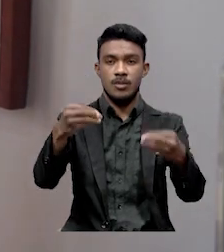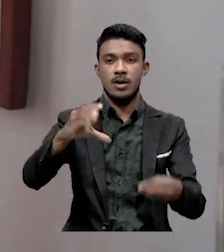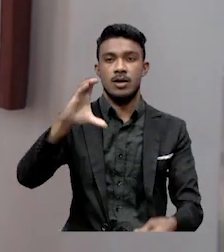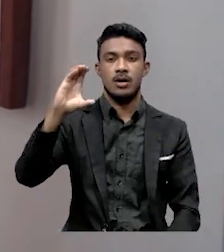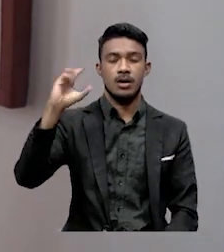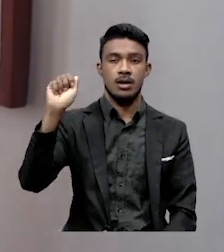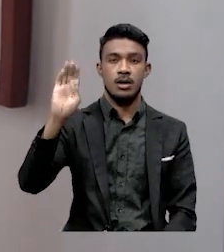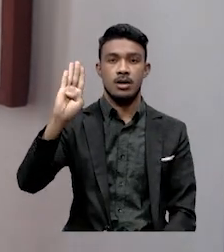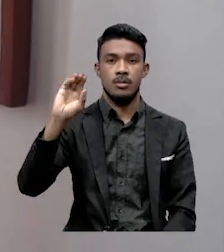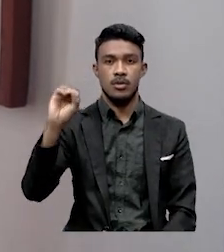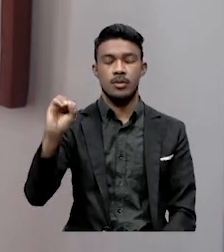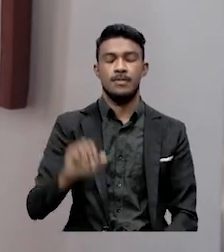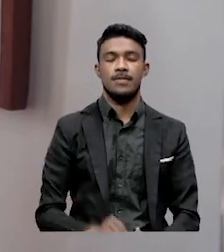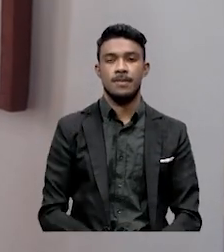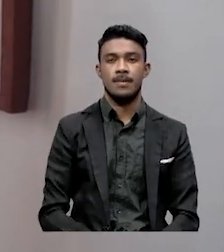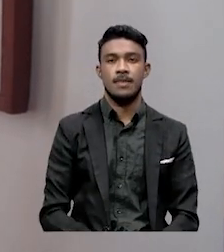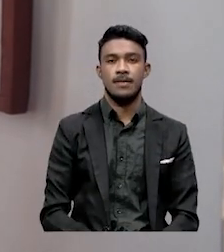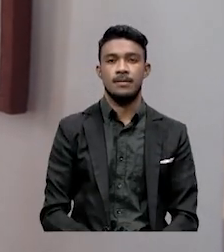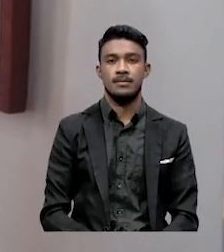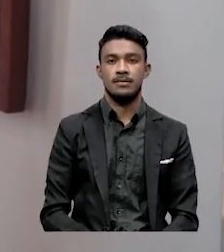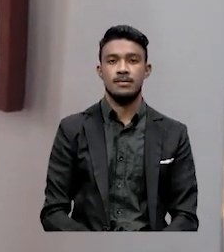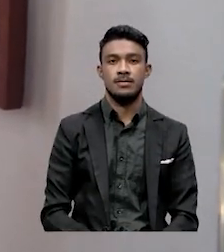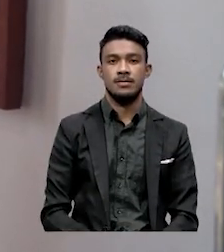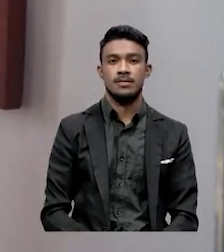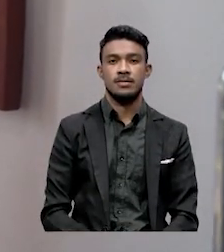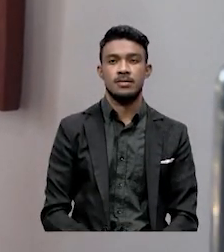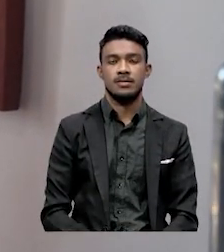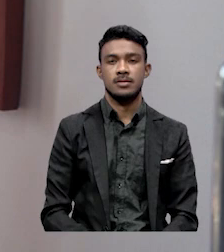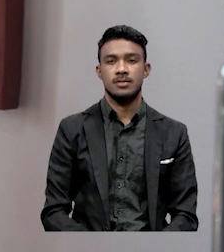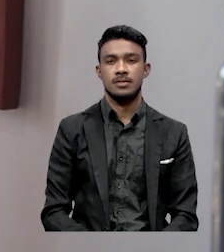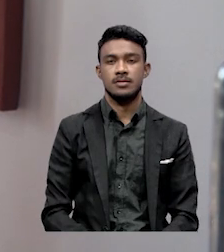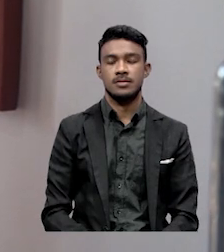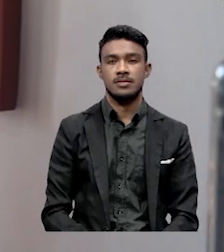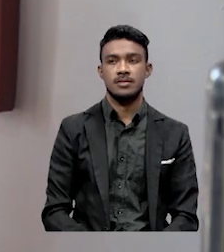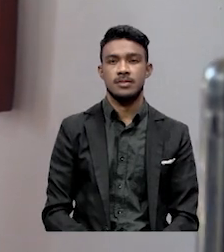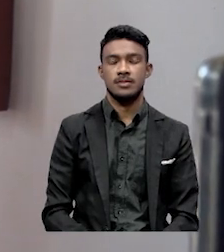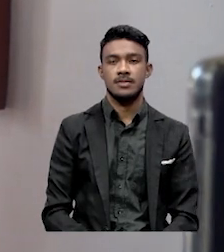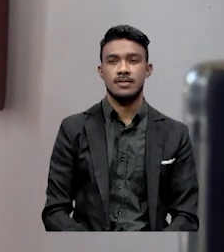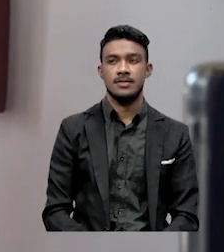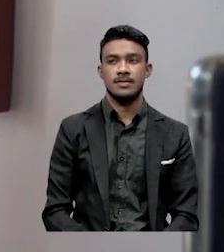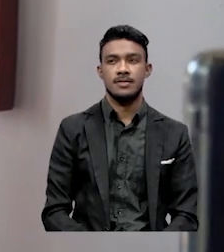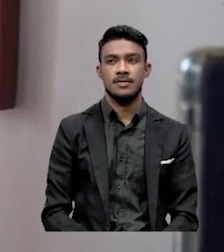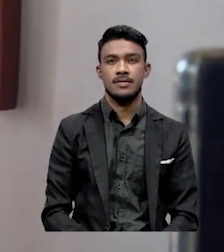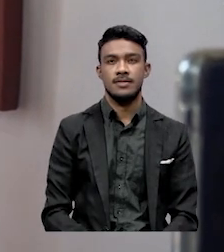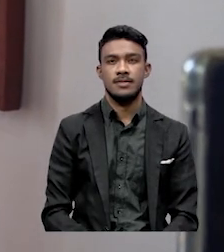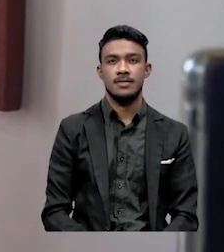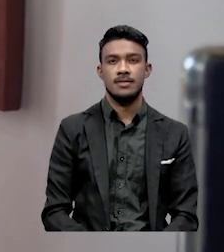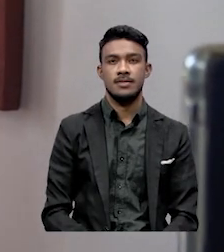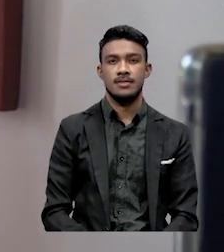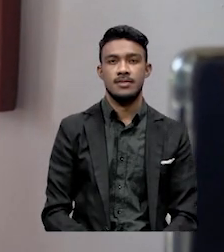Produtores enormes, grandes produtores, grandes exportadores do